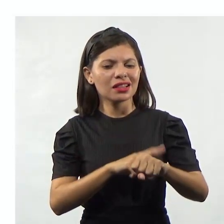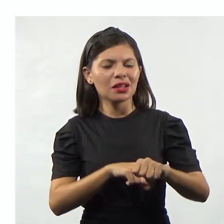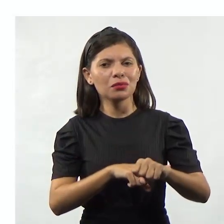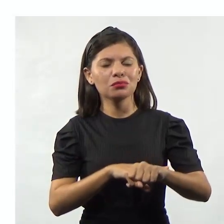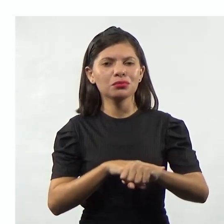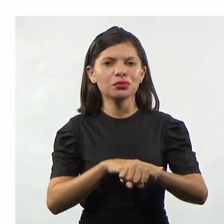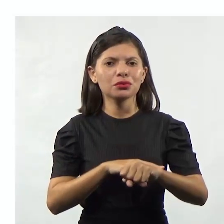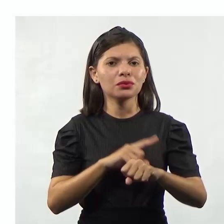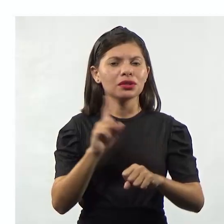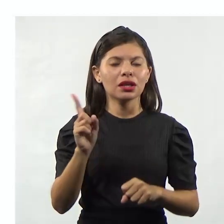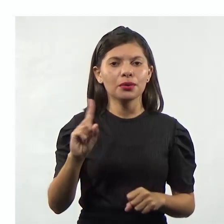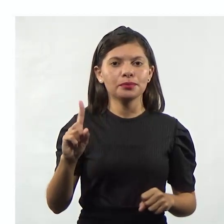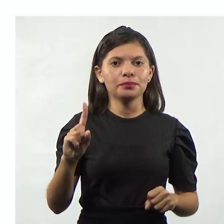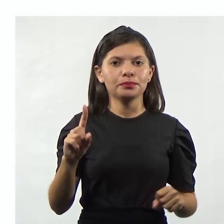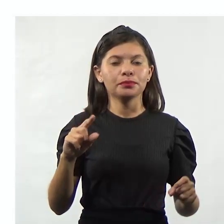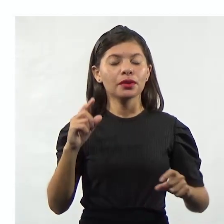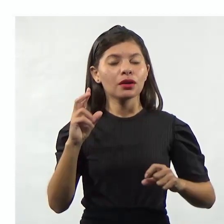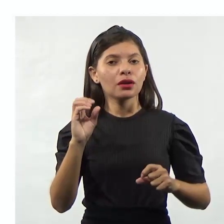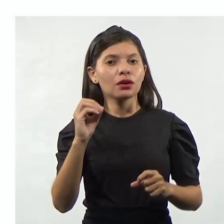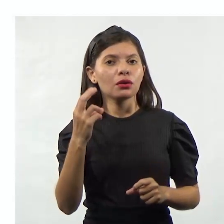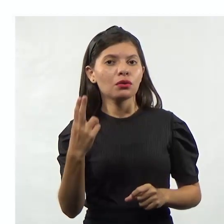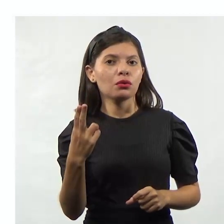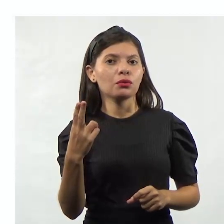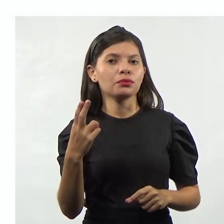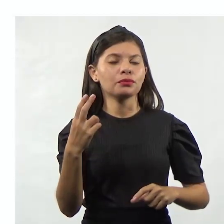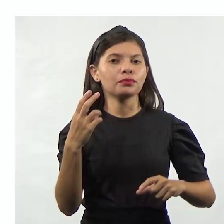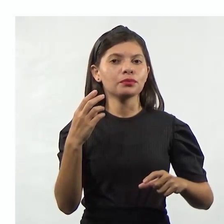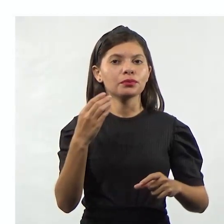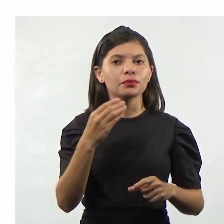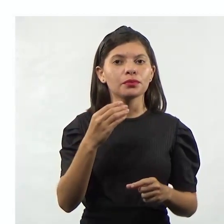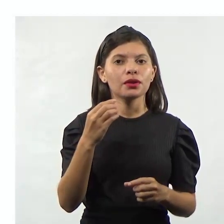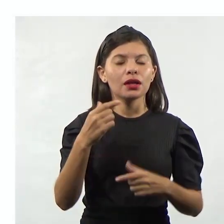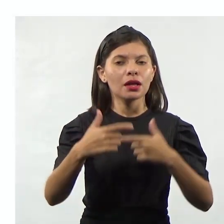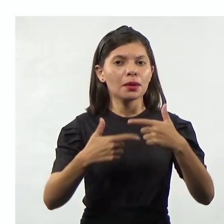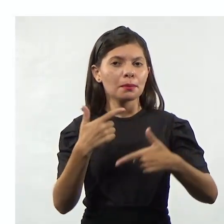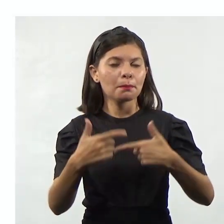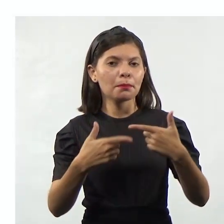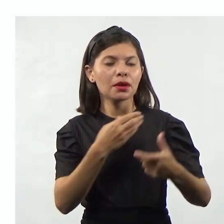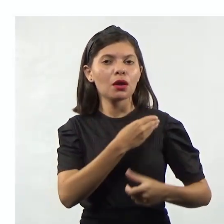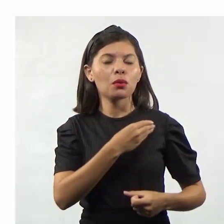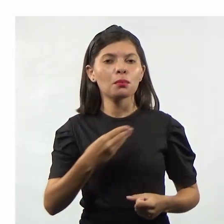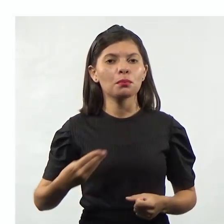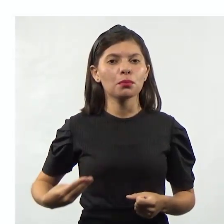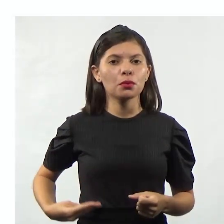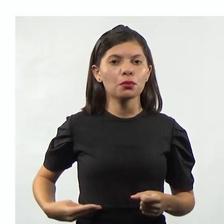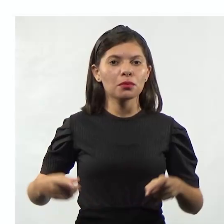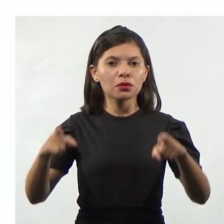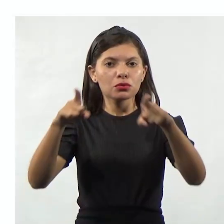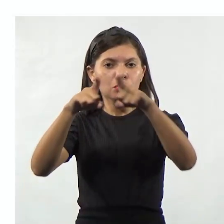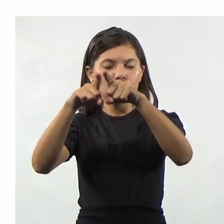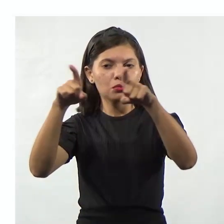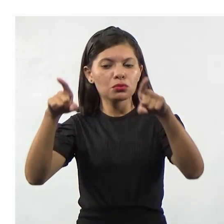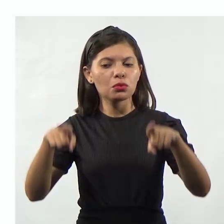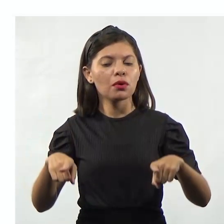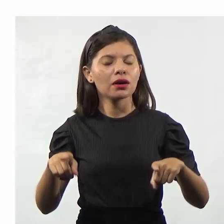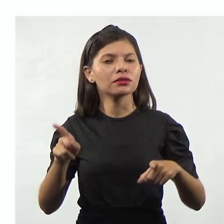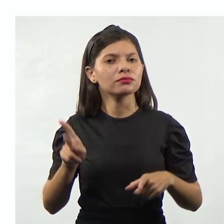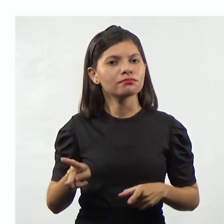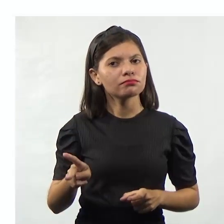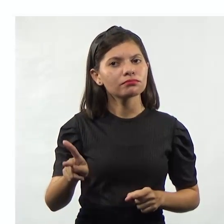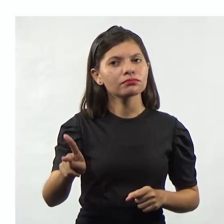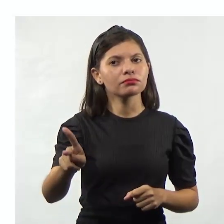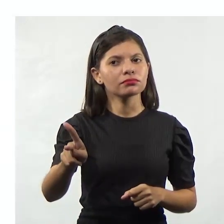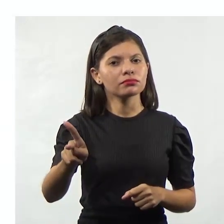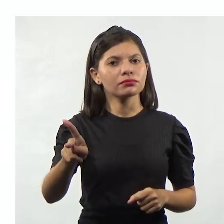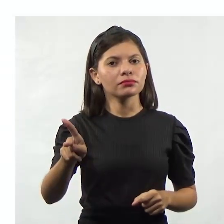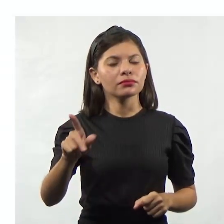não temporário, nem substituto. Ou pode ser também, no caso de emprego público, ele pode ser um empregado público do quadro